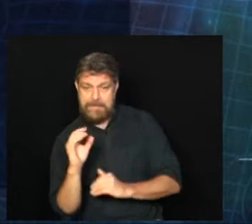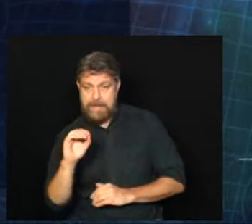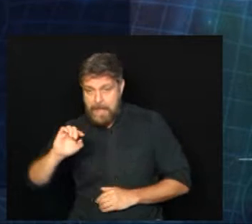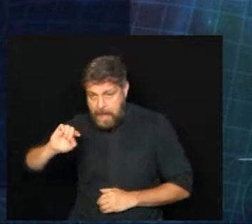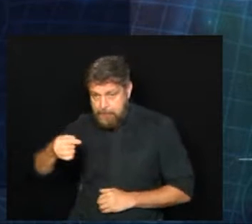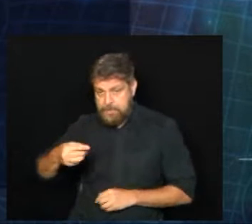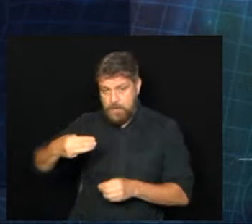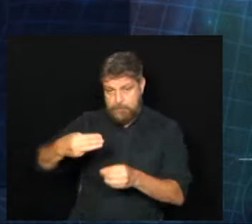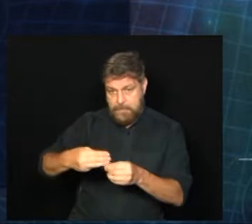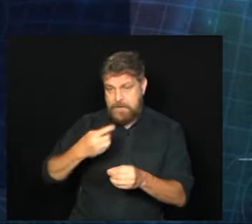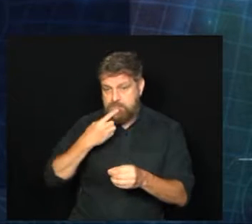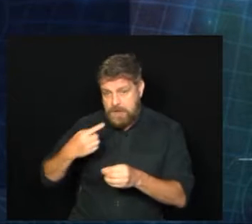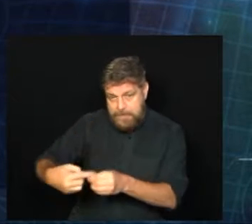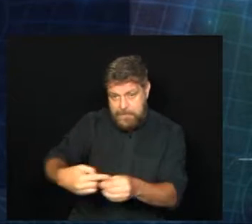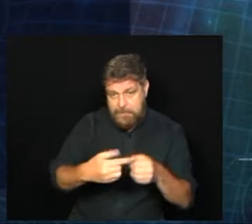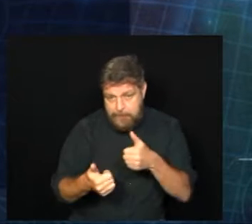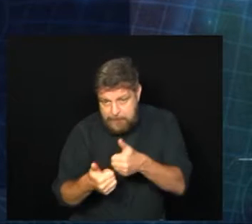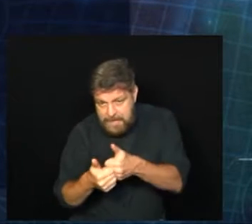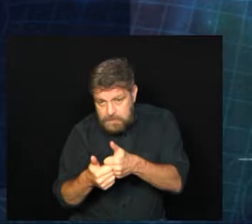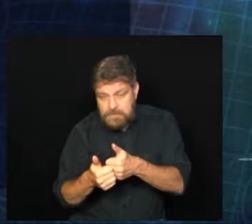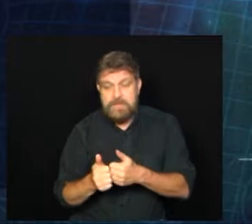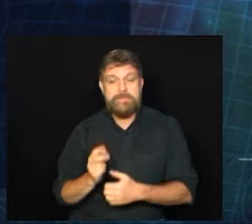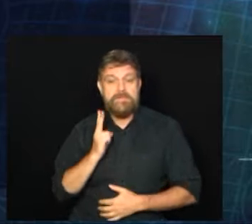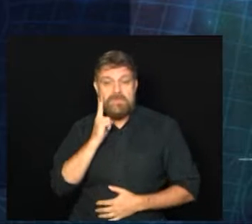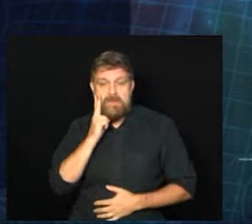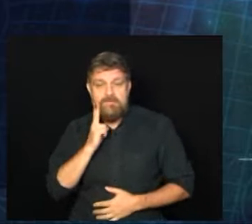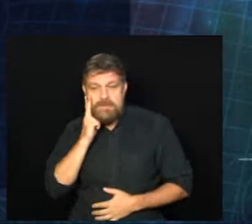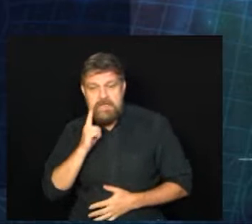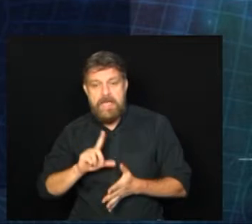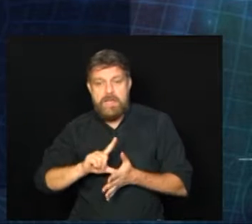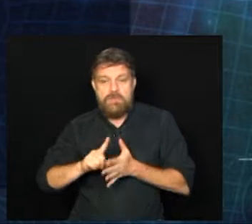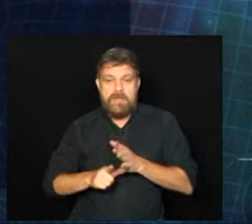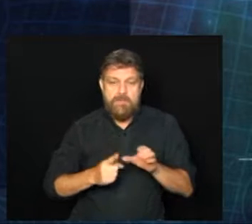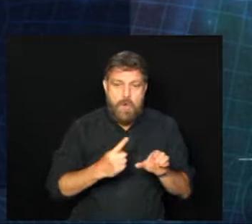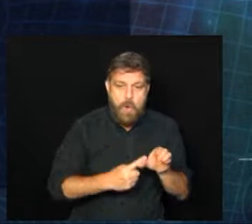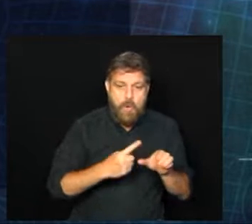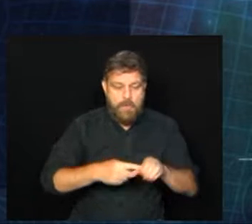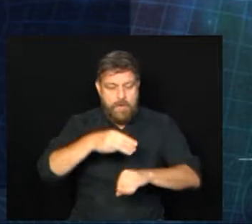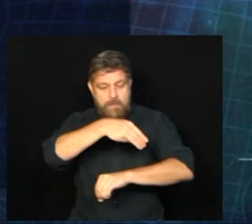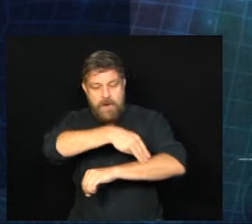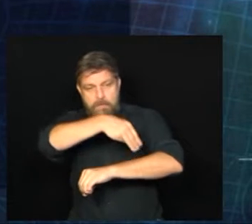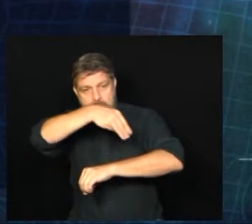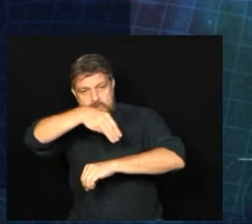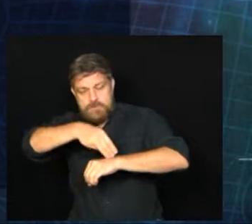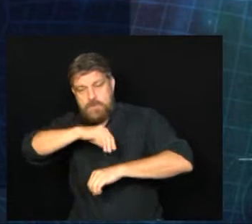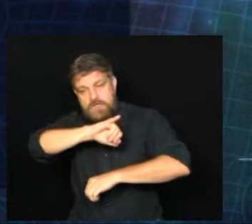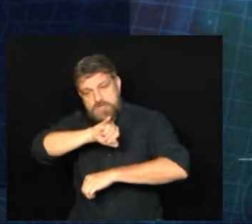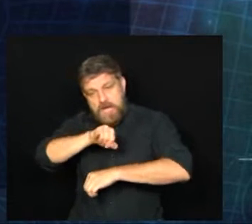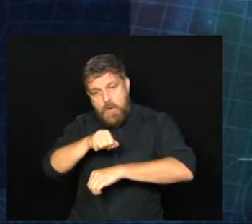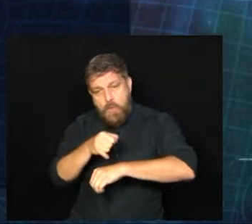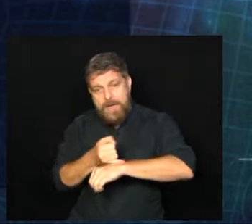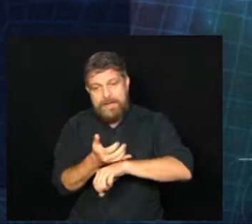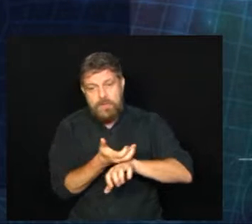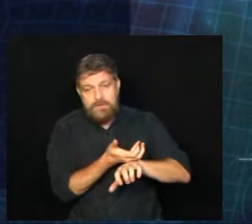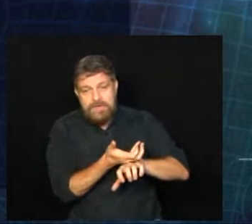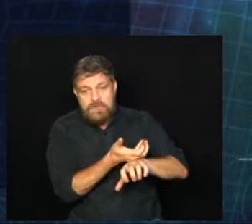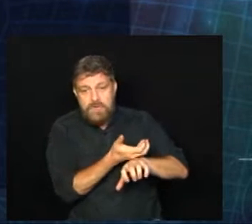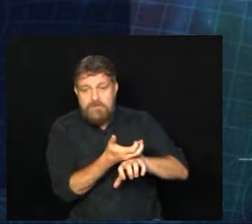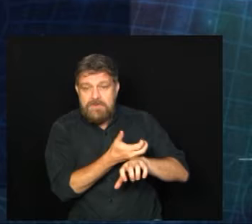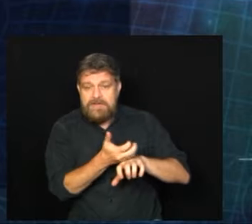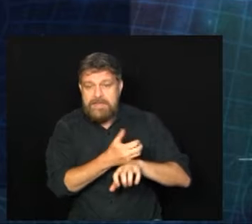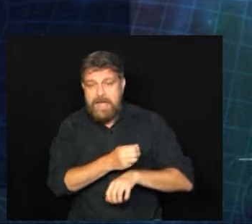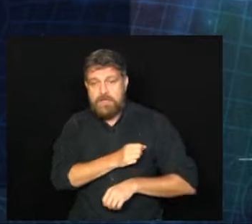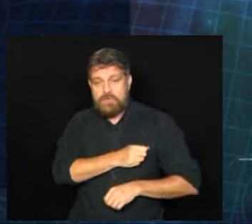na RMC. Vinhedo, depois aparecem Cosmópolis, Montemor, Jaguariúna, Nova Odessa,